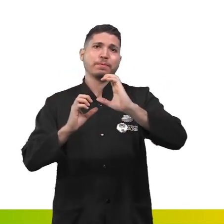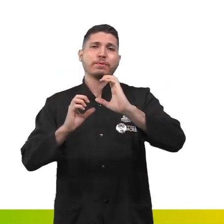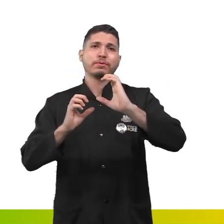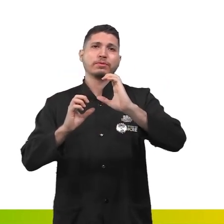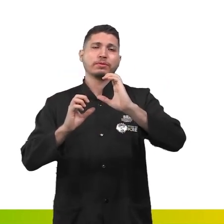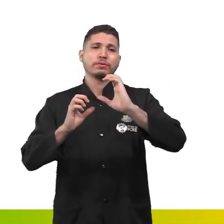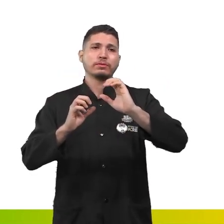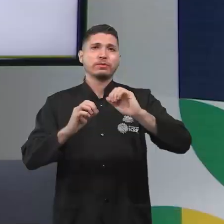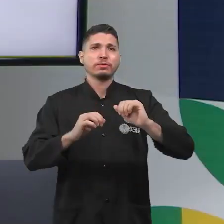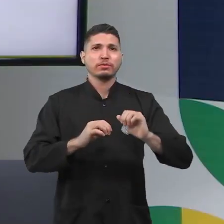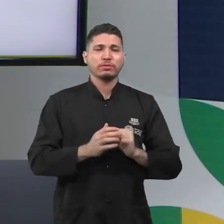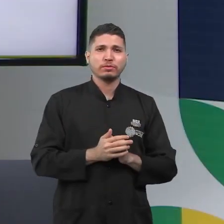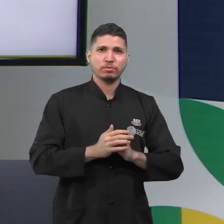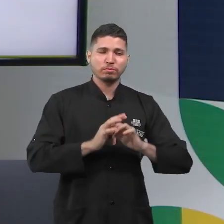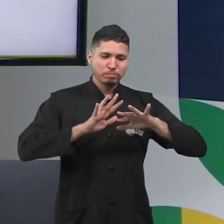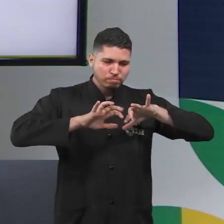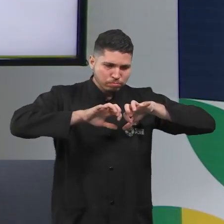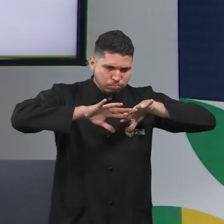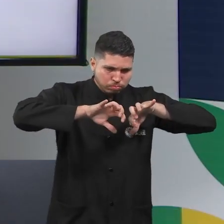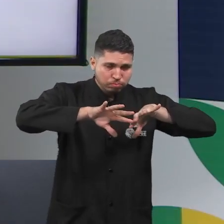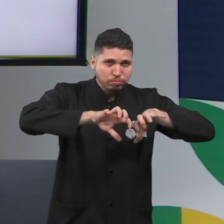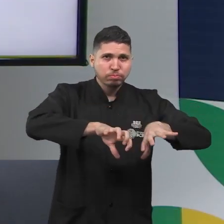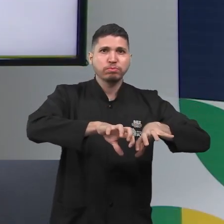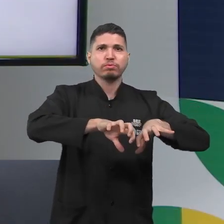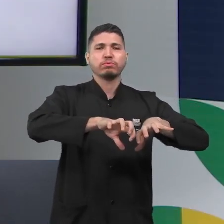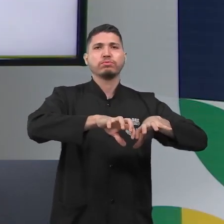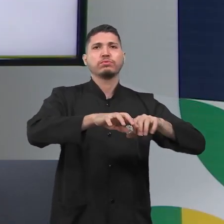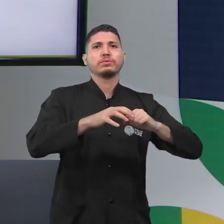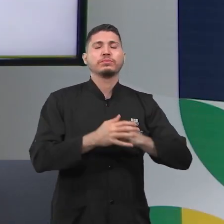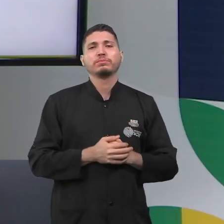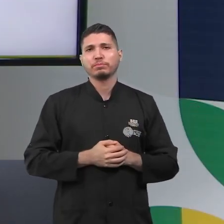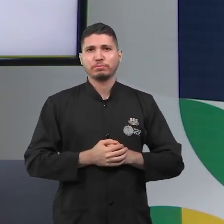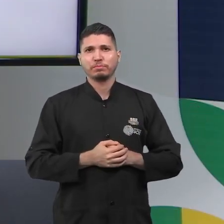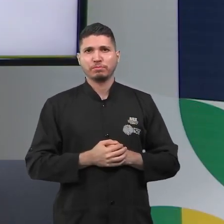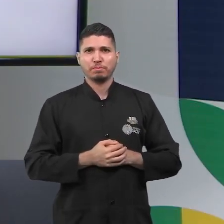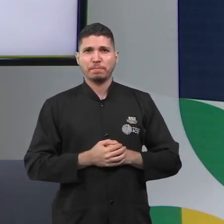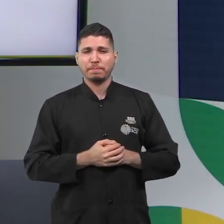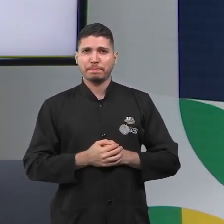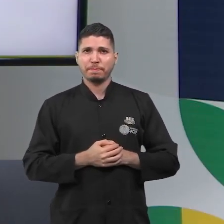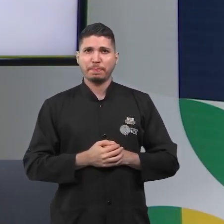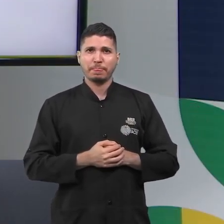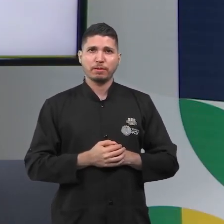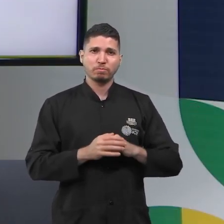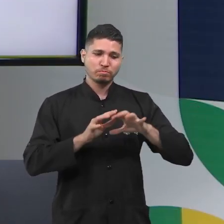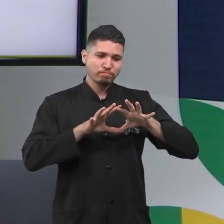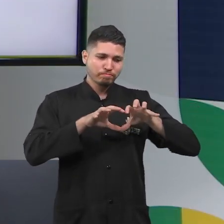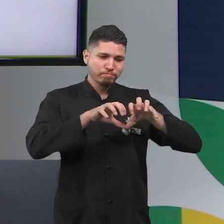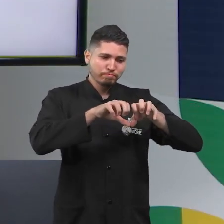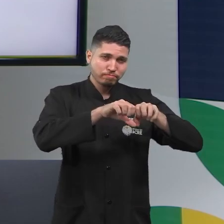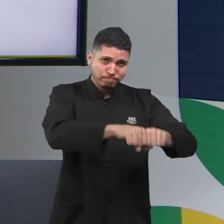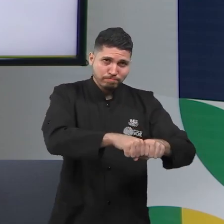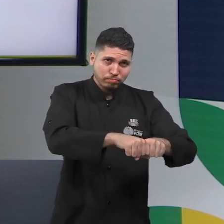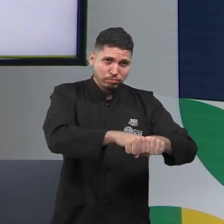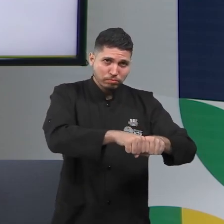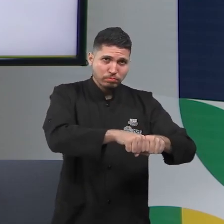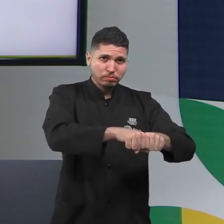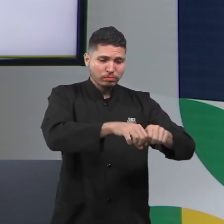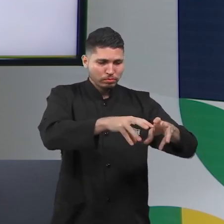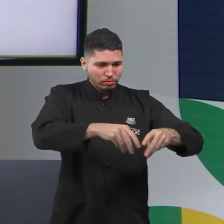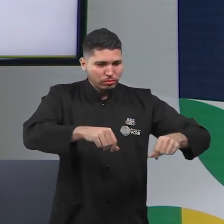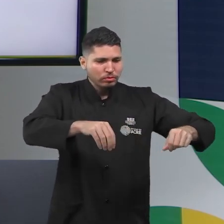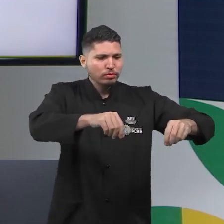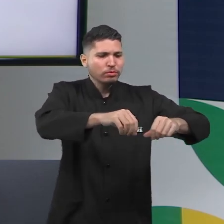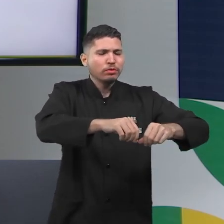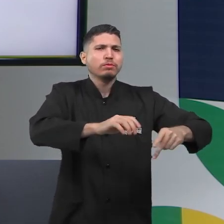ou pecuaristas, agricultores de larga escala, acabam tomando, invadindo essas terras